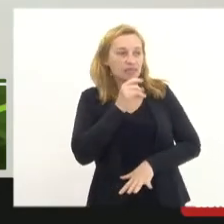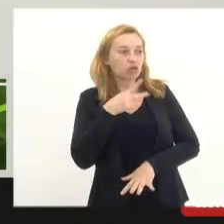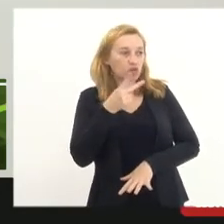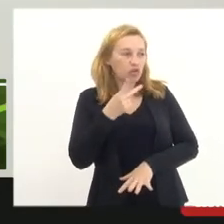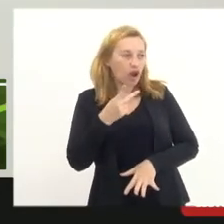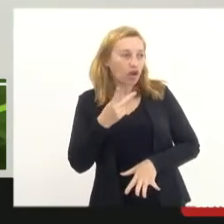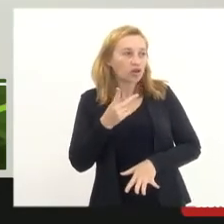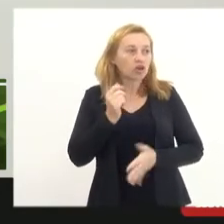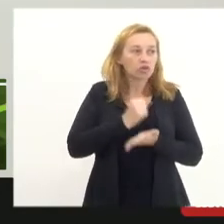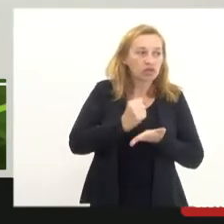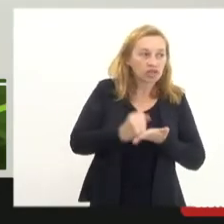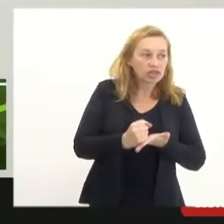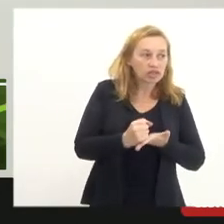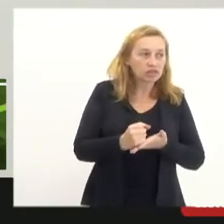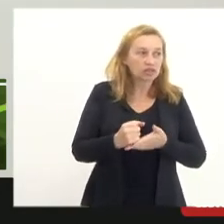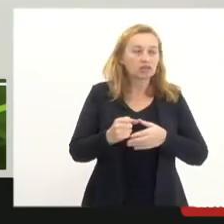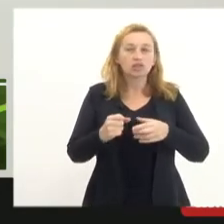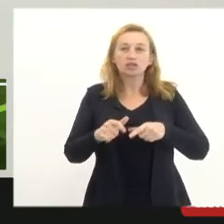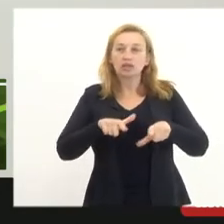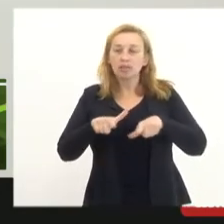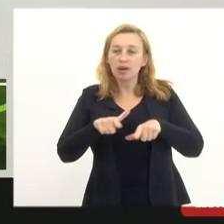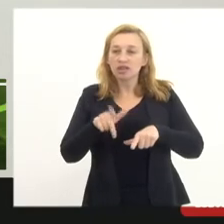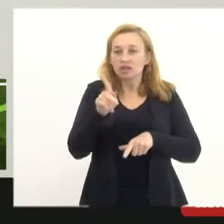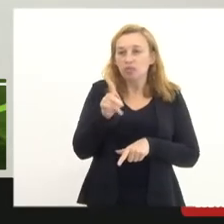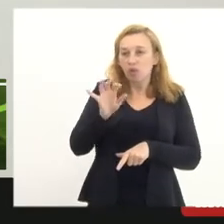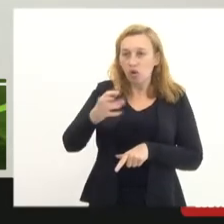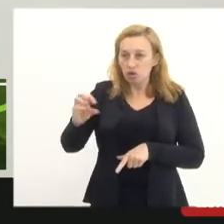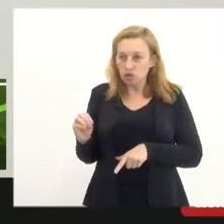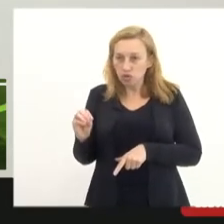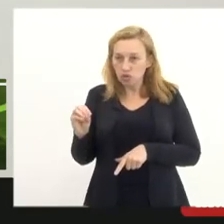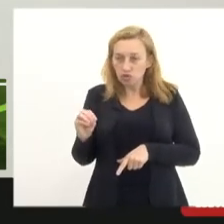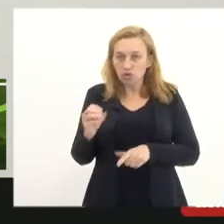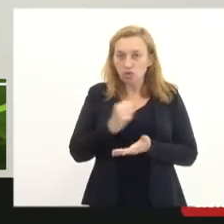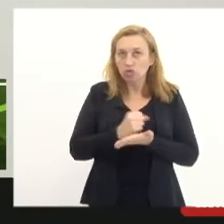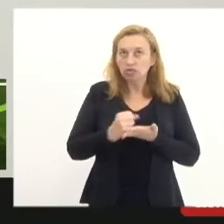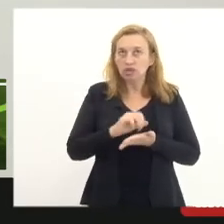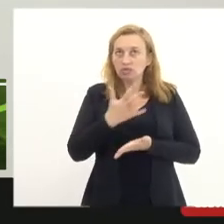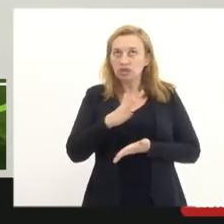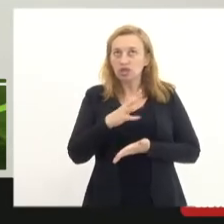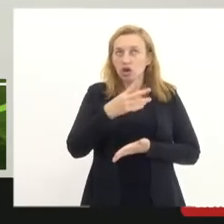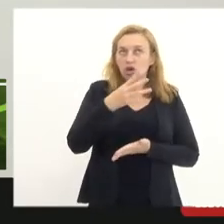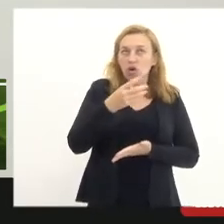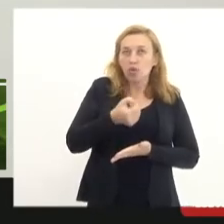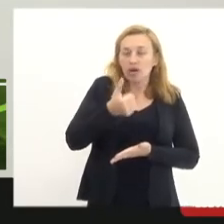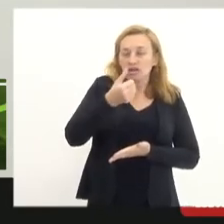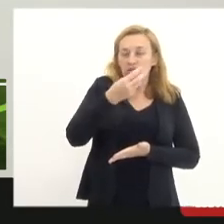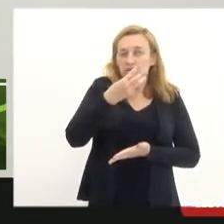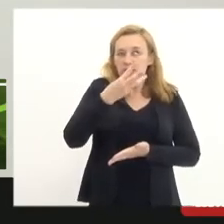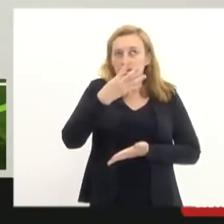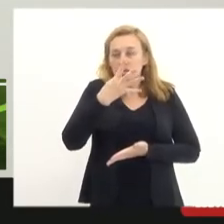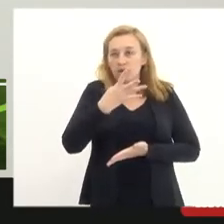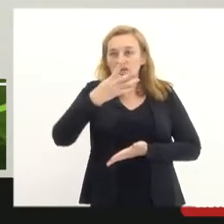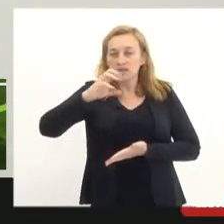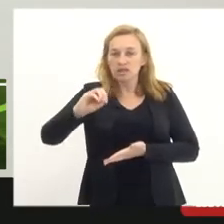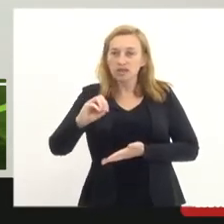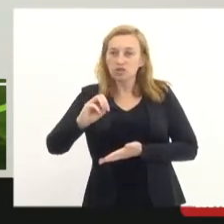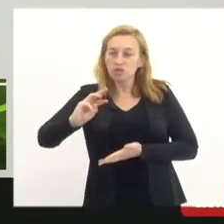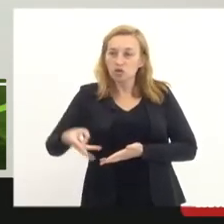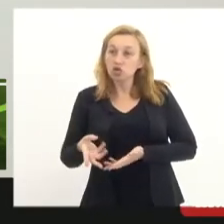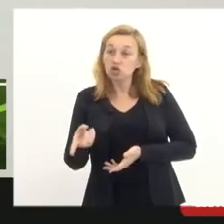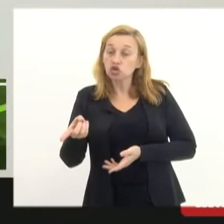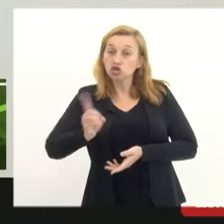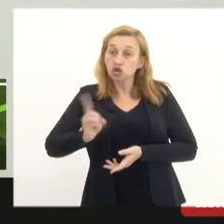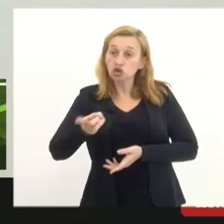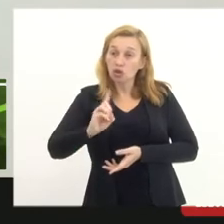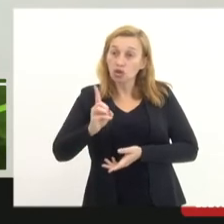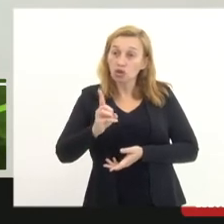menciono a contratação do serviço de poços, um contrato significante de quase 400 milhões de dólares, um dos maiores da